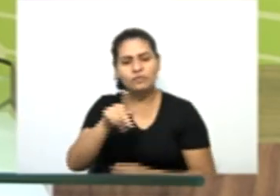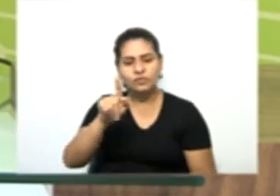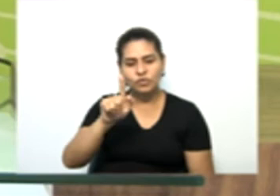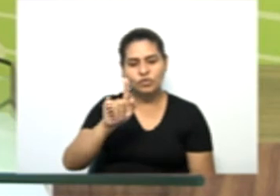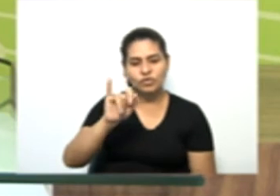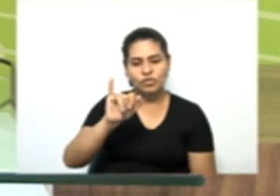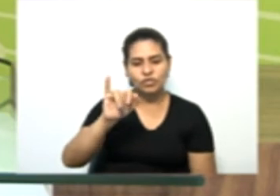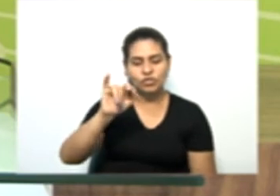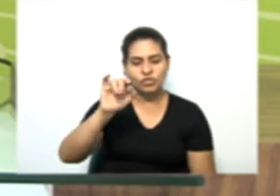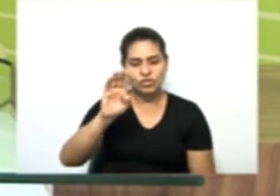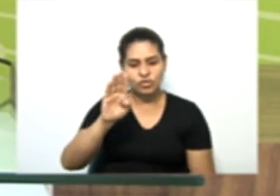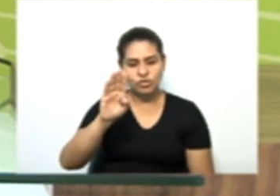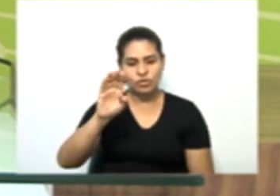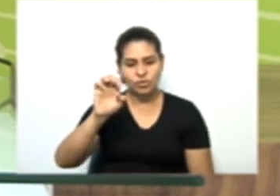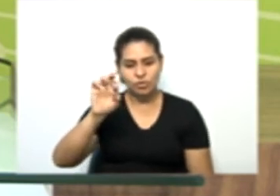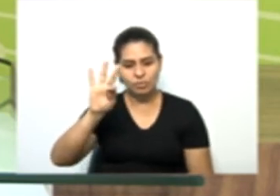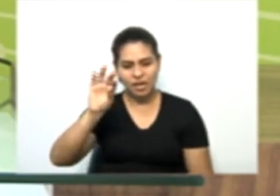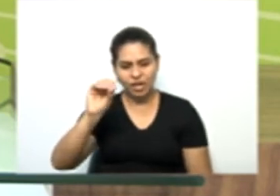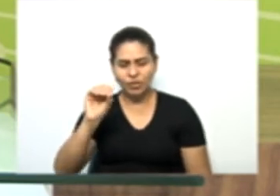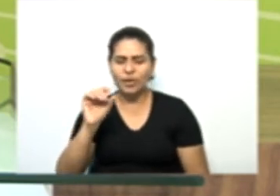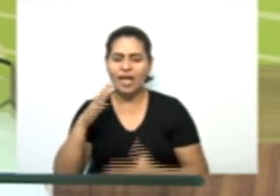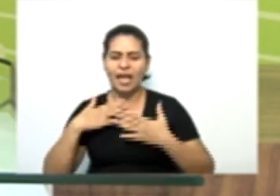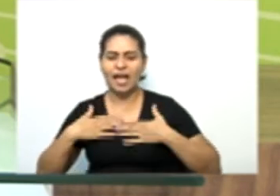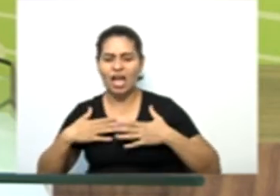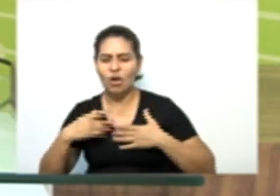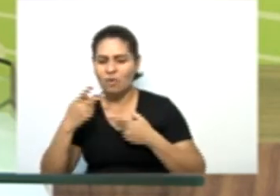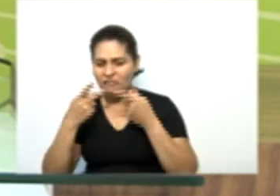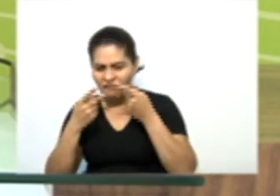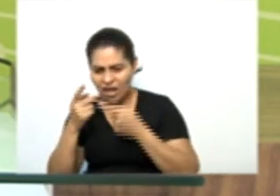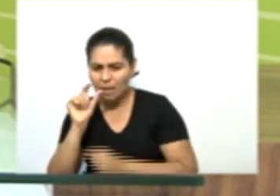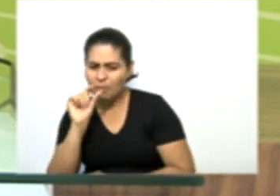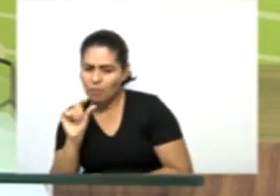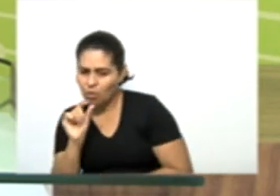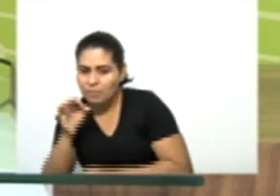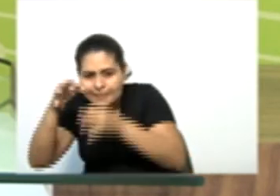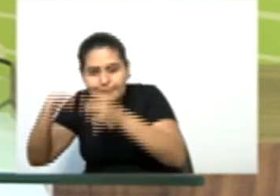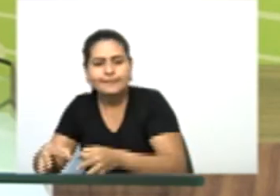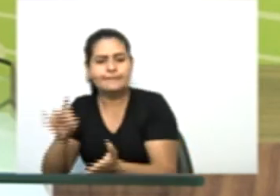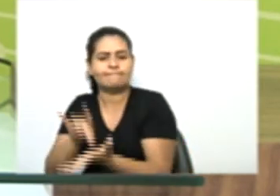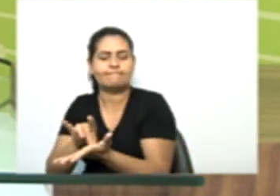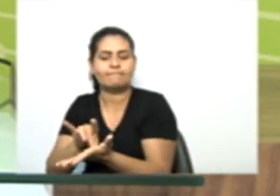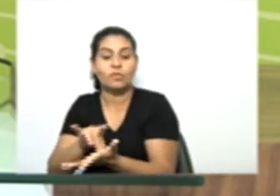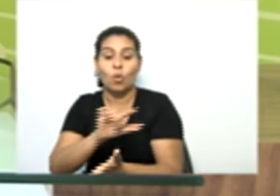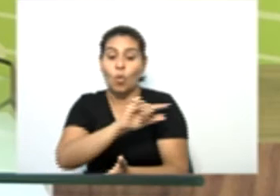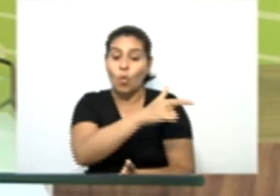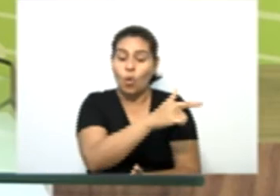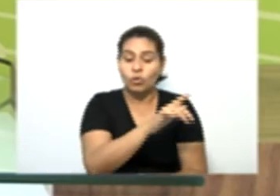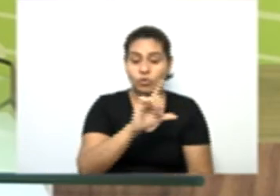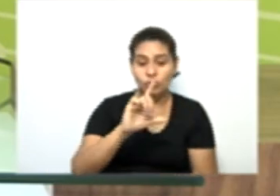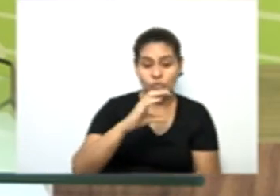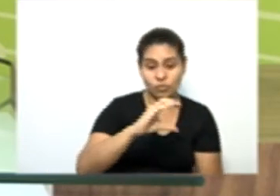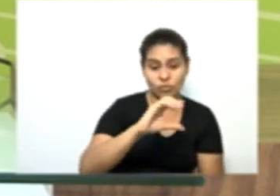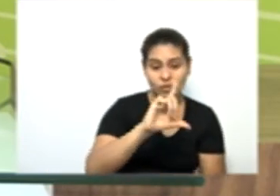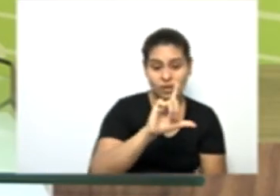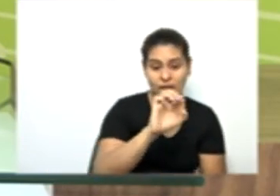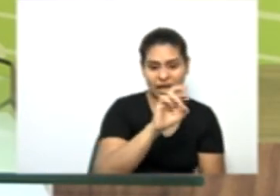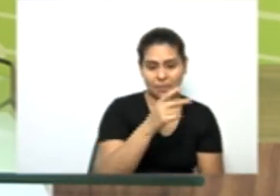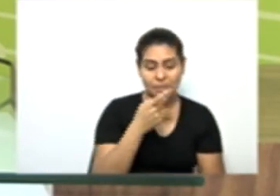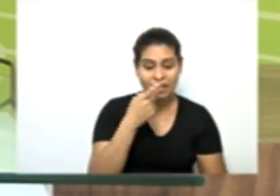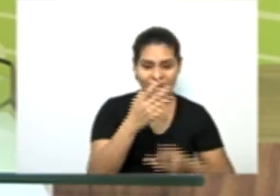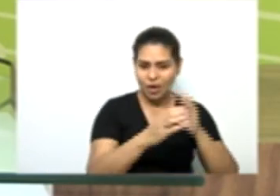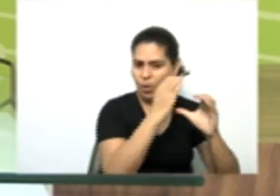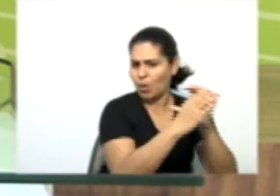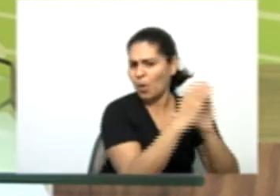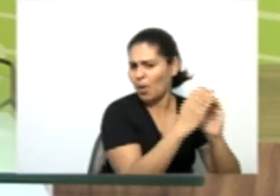mais calmo, fala pouco, mas com convicção. Enquanto o professor Clébio é muito comunicativo, isso é verdade, é